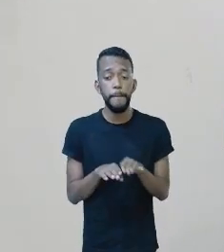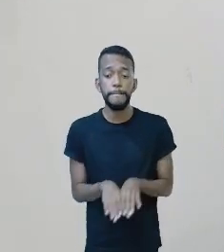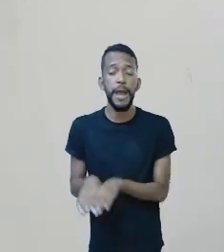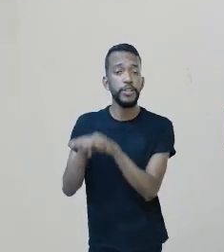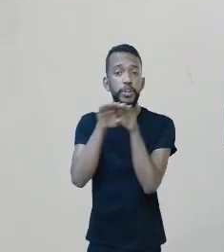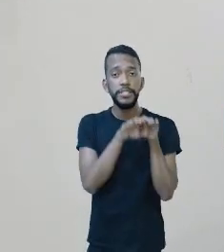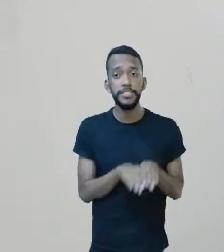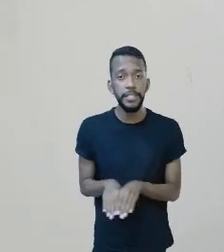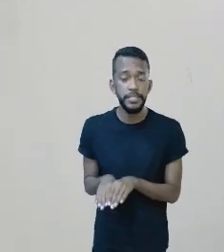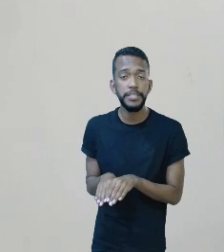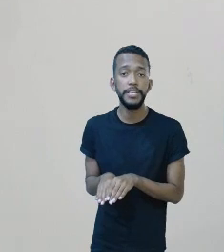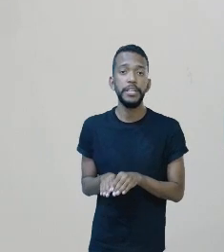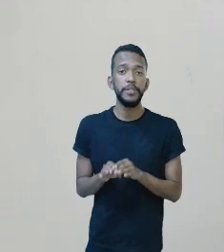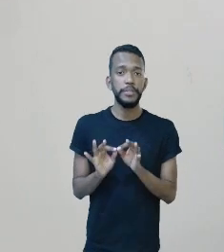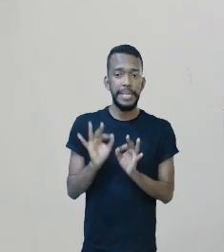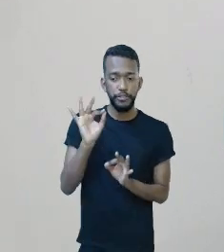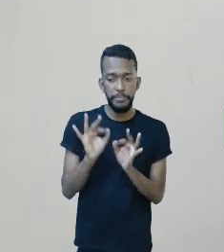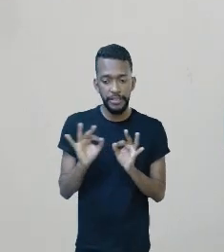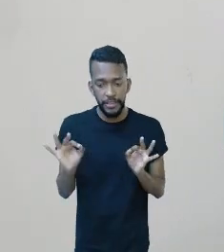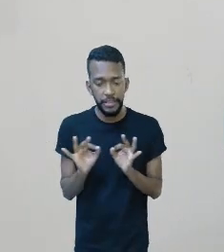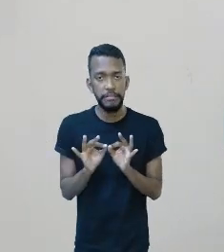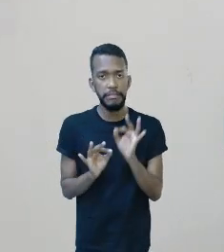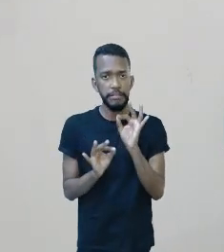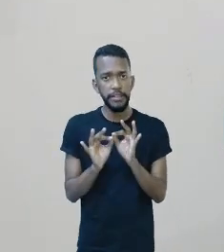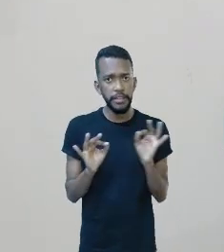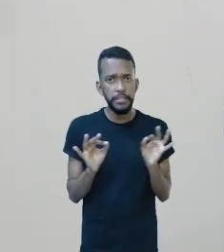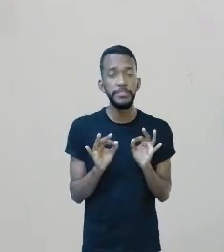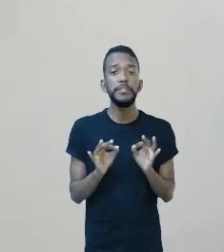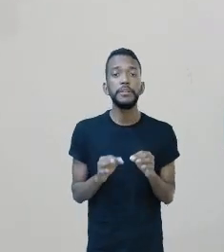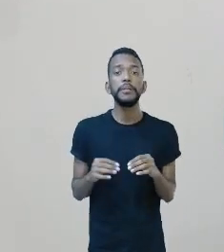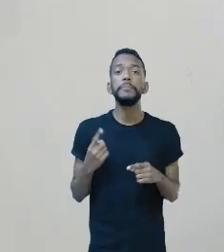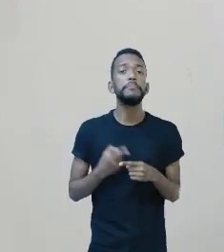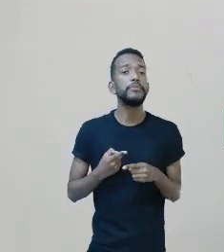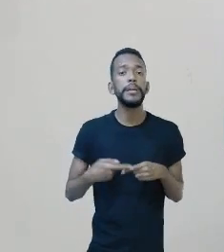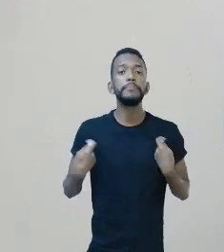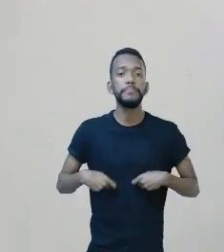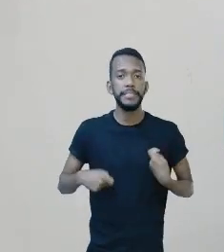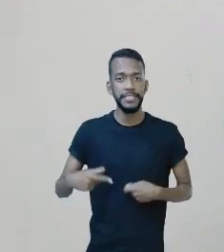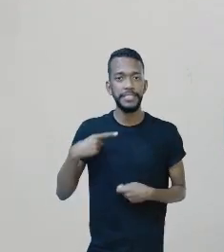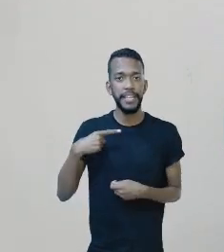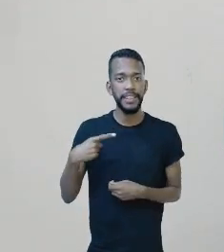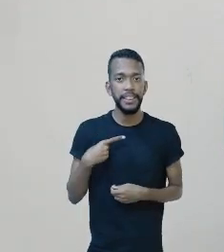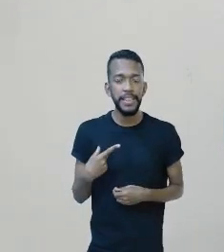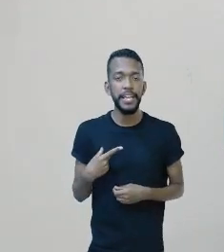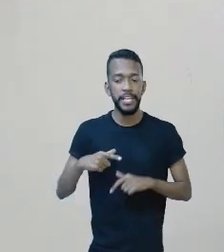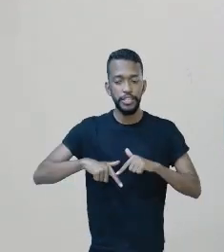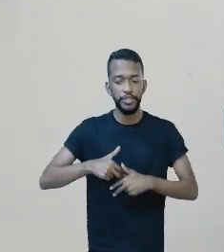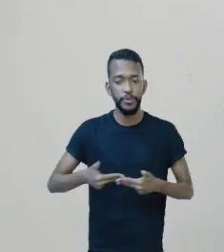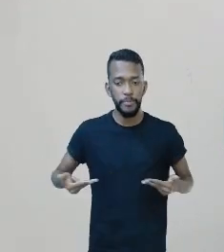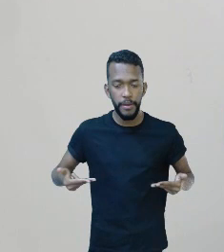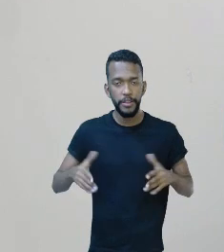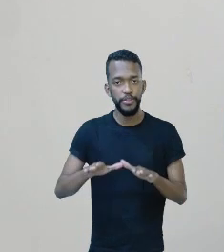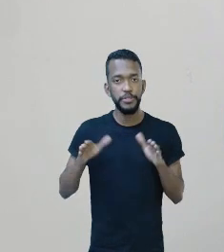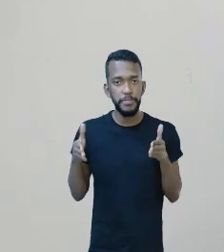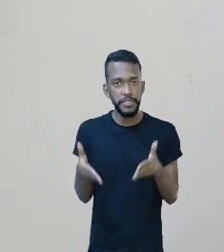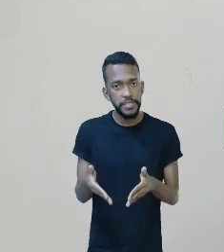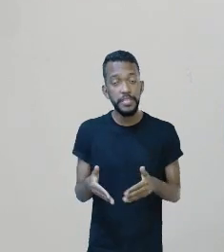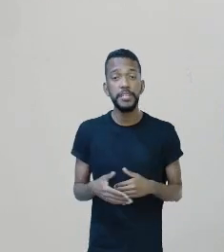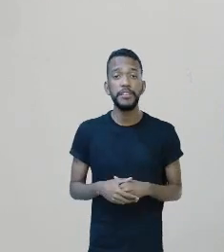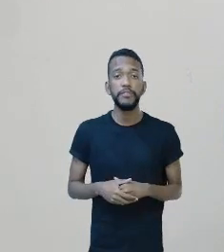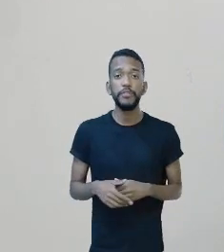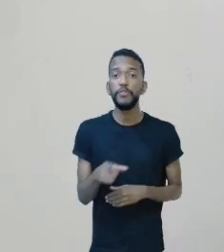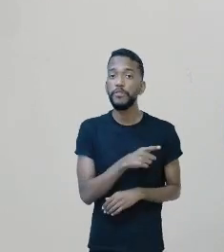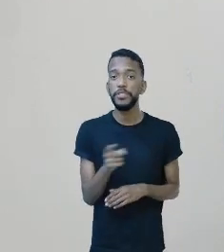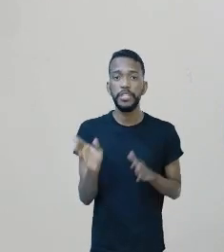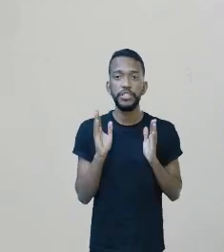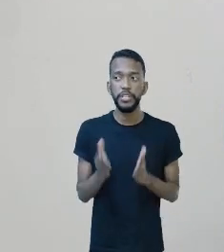padronização das medidas, por que a gente precisa ter instrumentos específicos. Então, você que perdeu